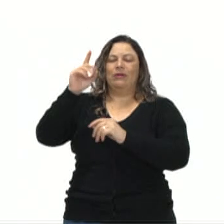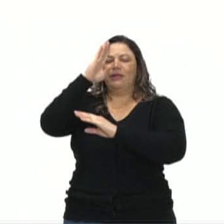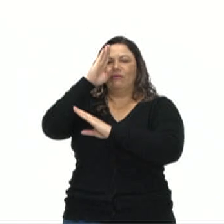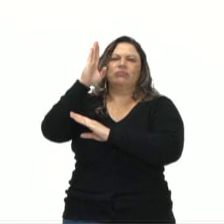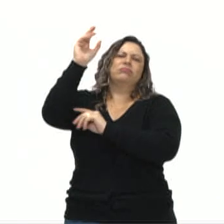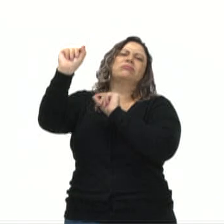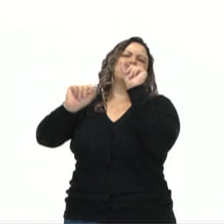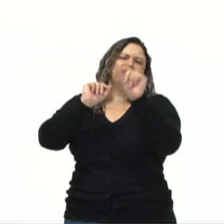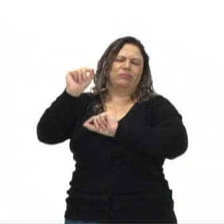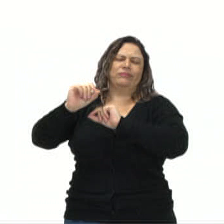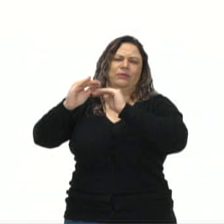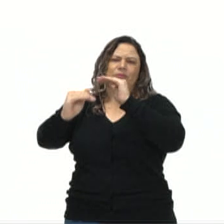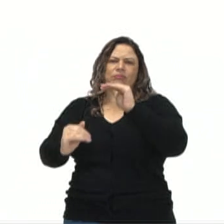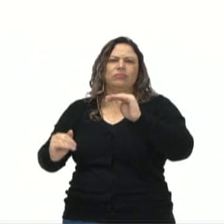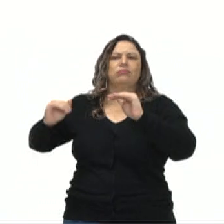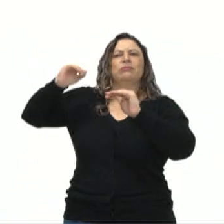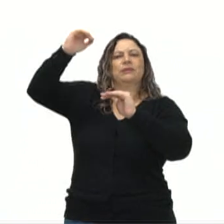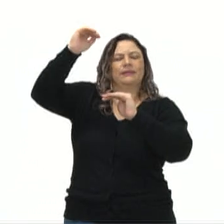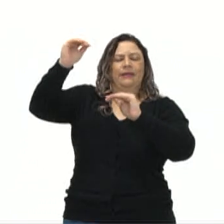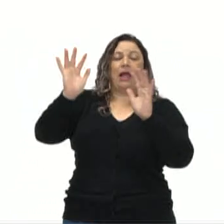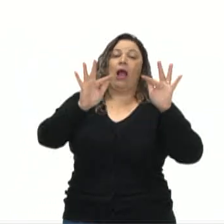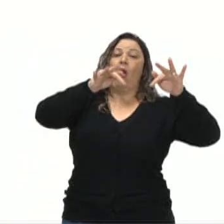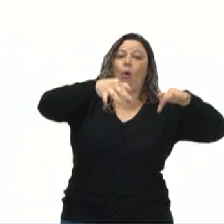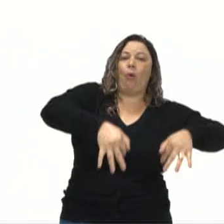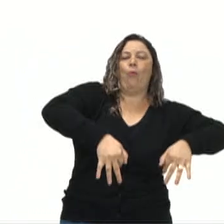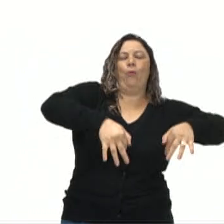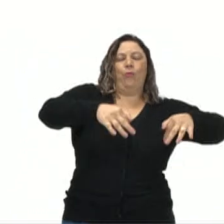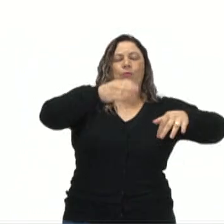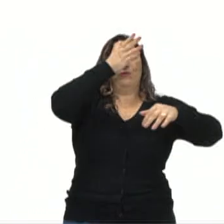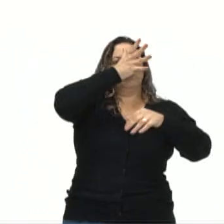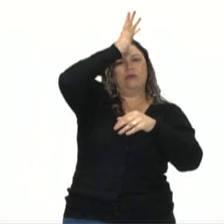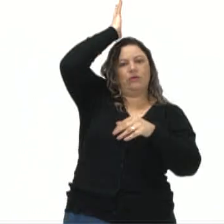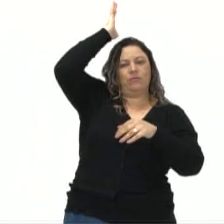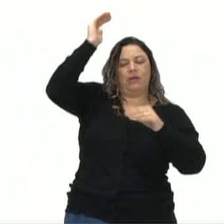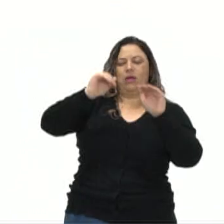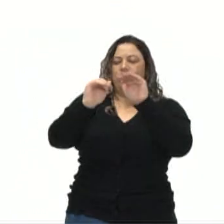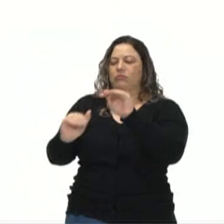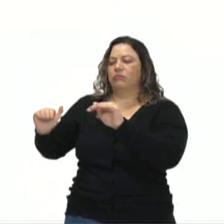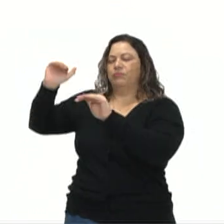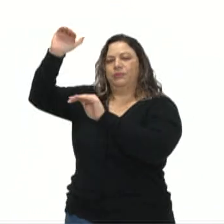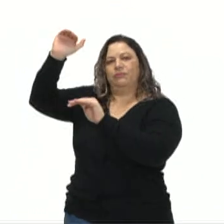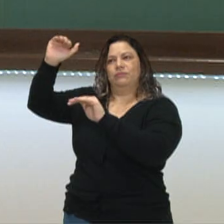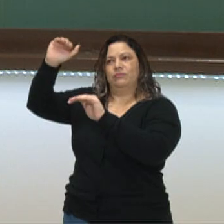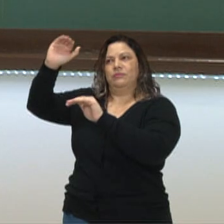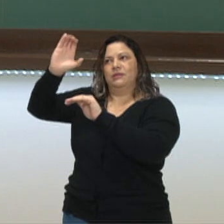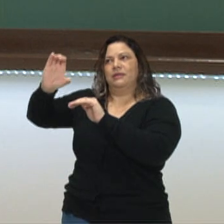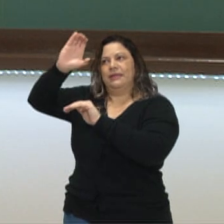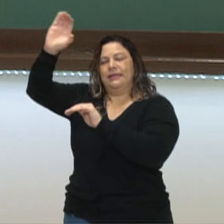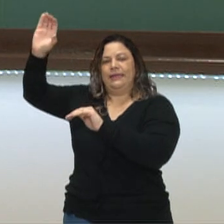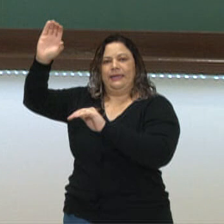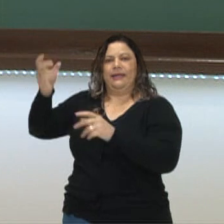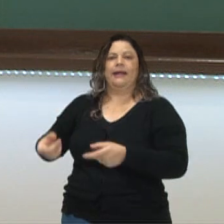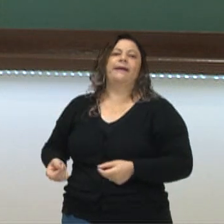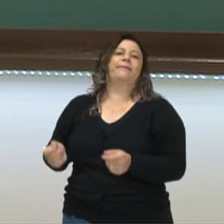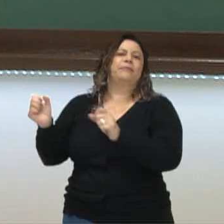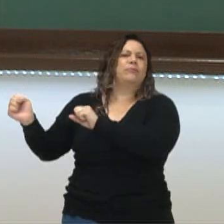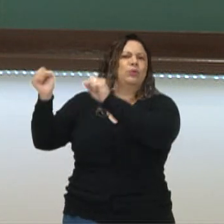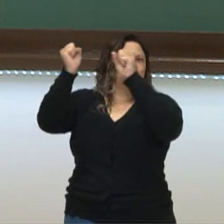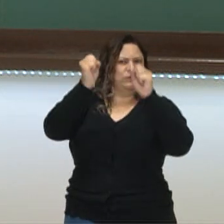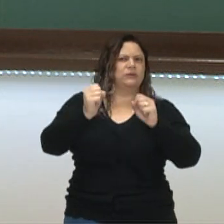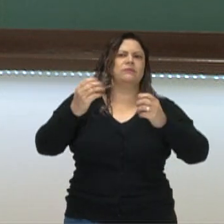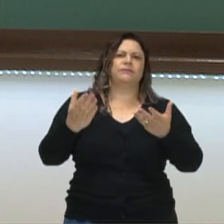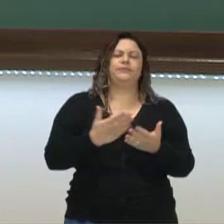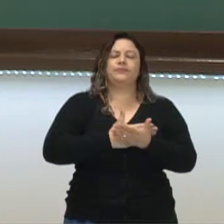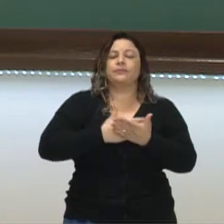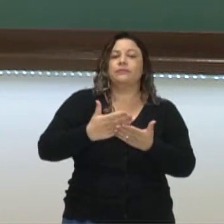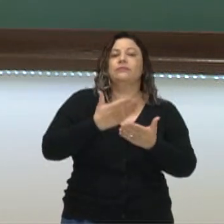que sobreviveu ao fim do Império Romano, adquirindo poder e prestígio. Então, a gente viu o que lá no início da aula? Nós